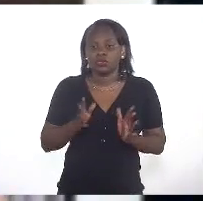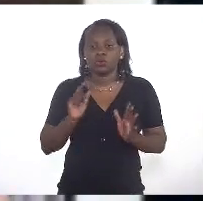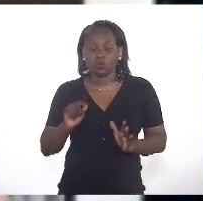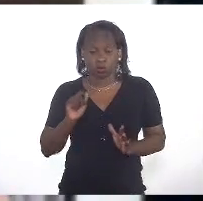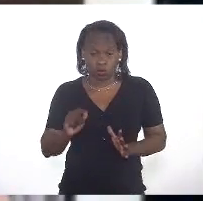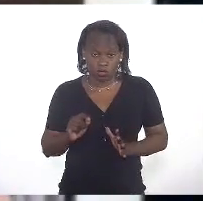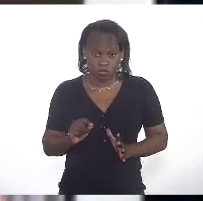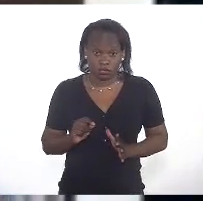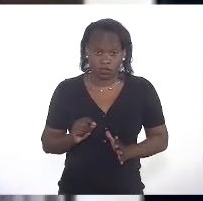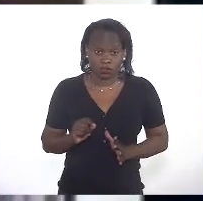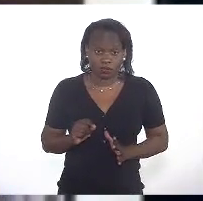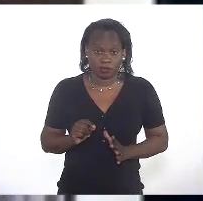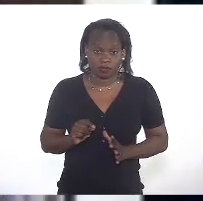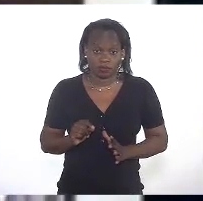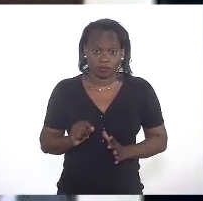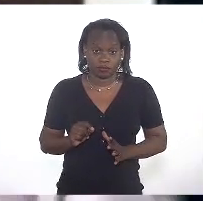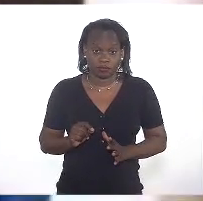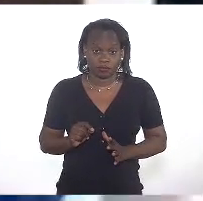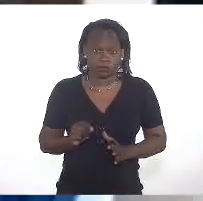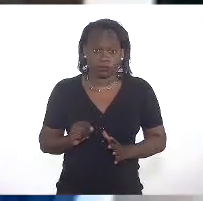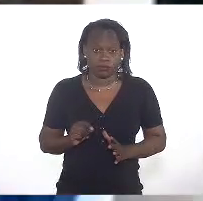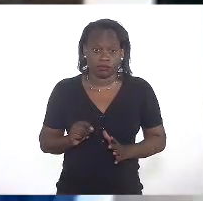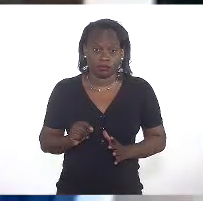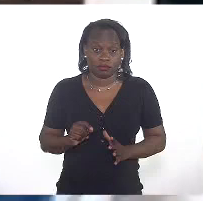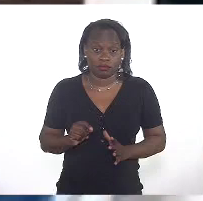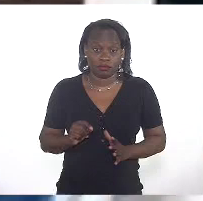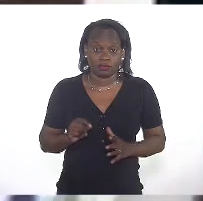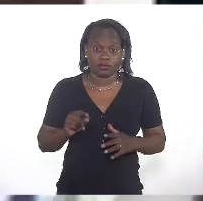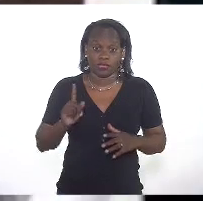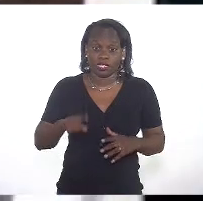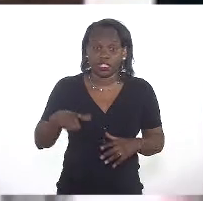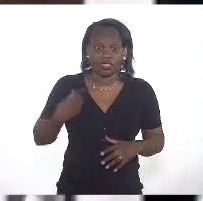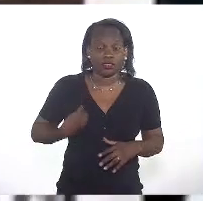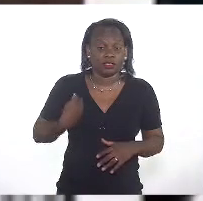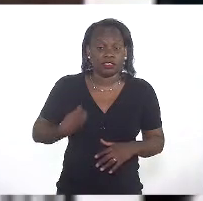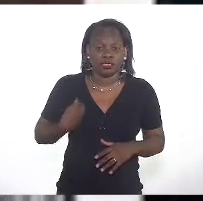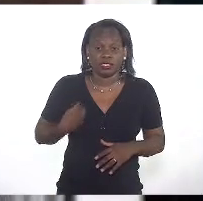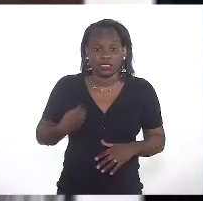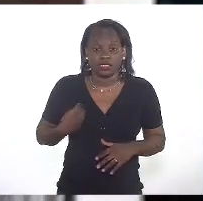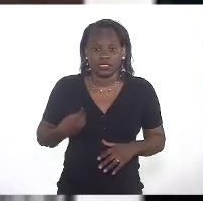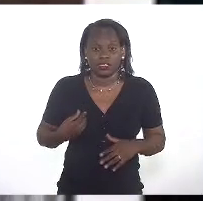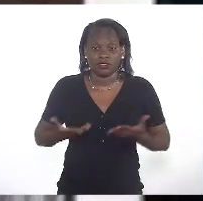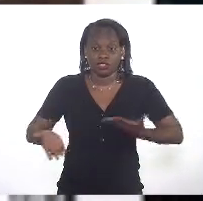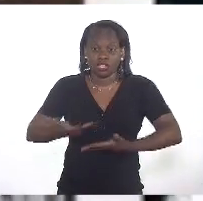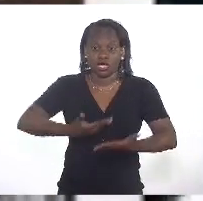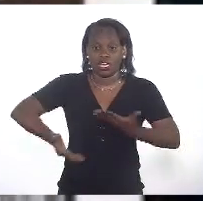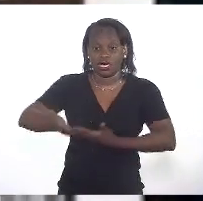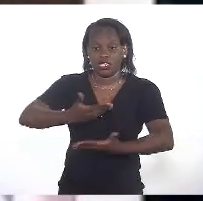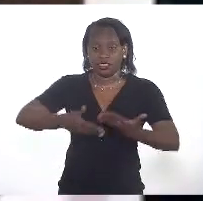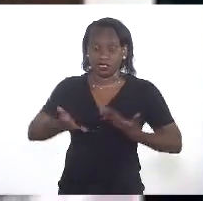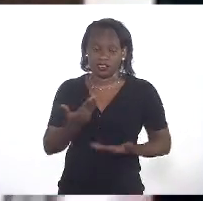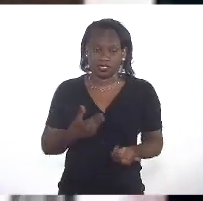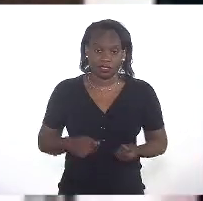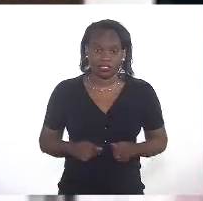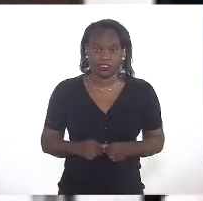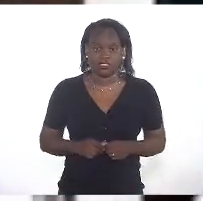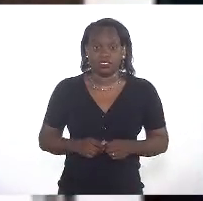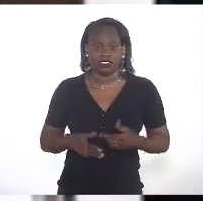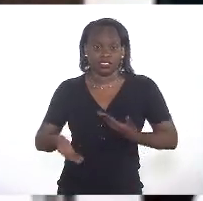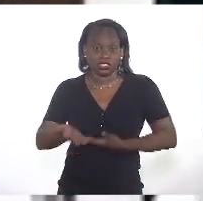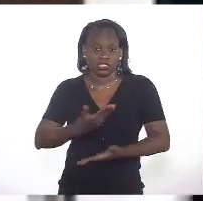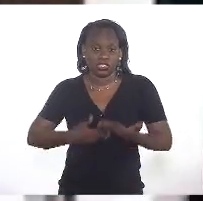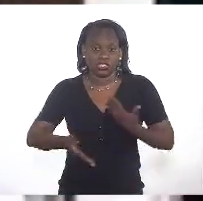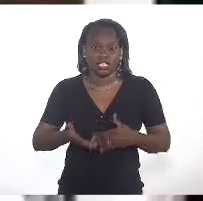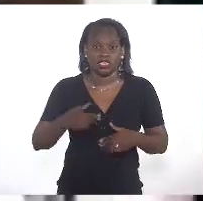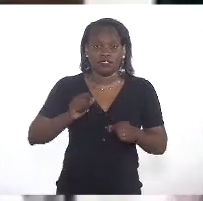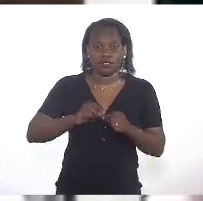nada menos, a existência dela se faz pela troca. Essa troca que se faz